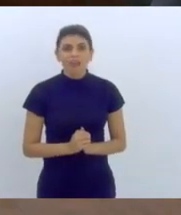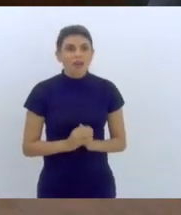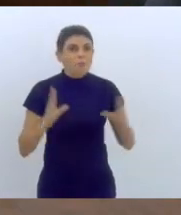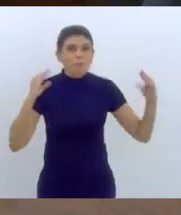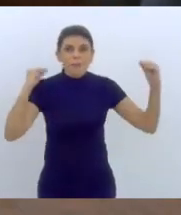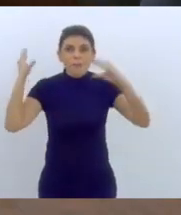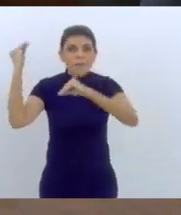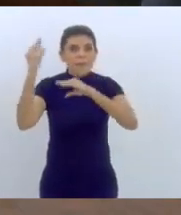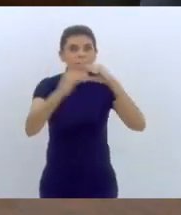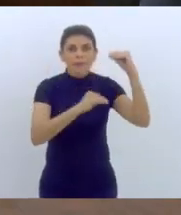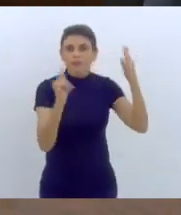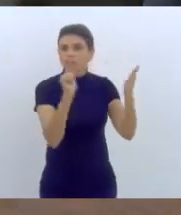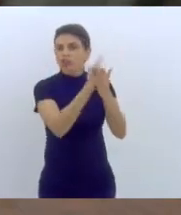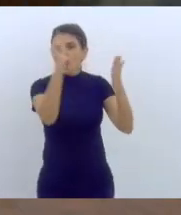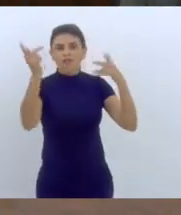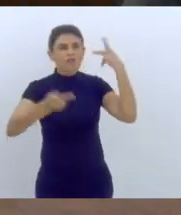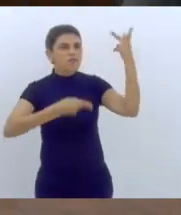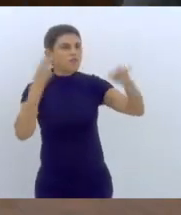Janeiro hoje.